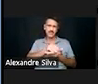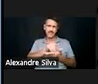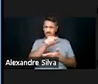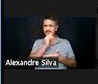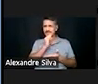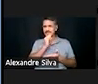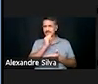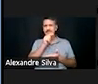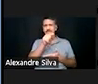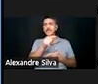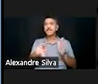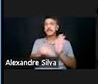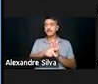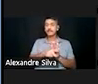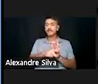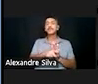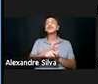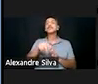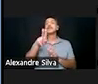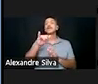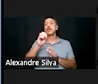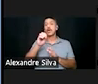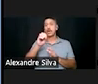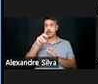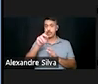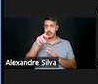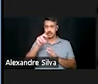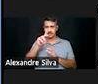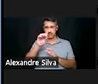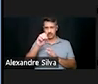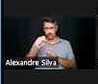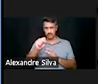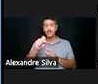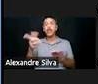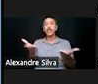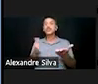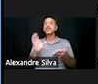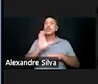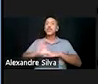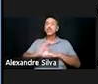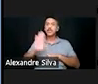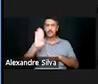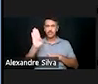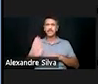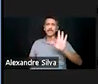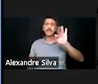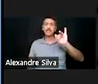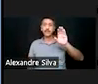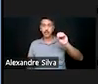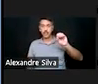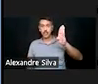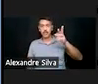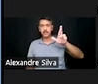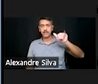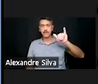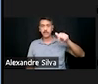são braquiópodes do Devoniano. Hoje em dia, nos cursos de biologia, o filo braquiópoda se